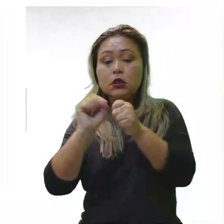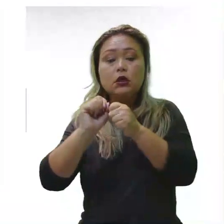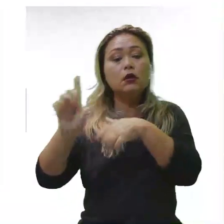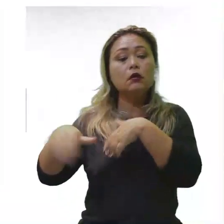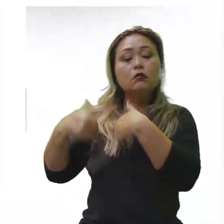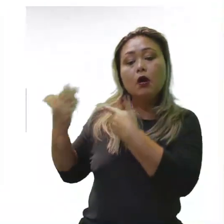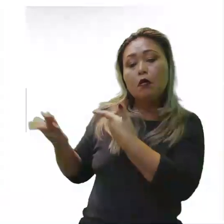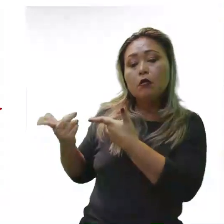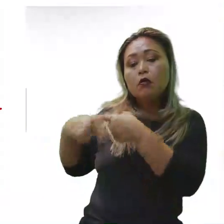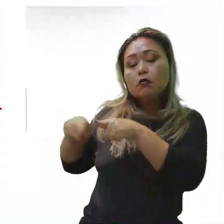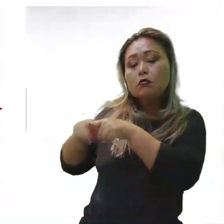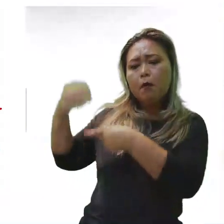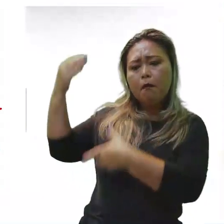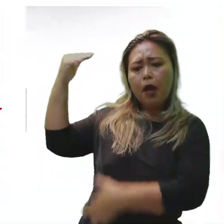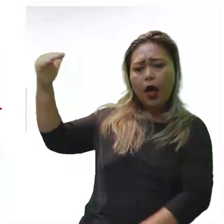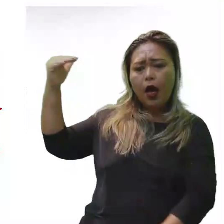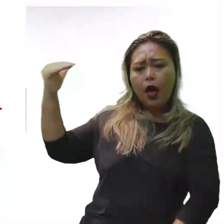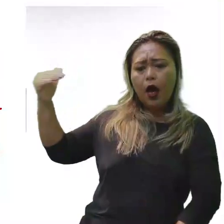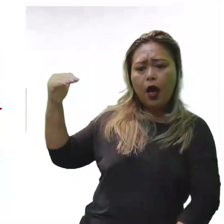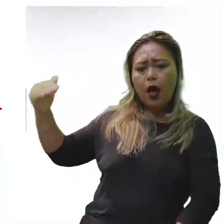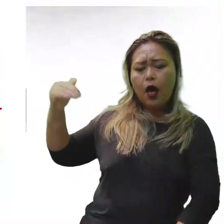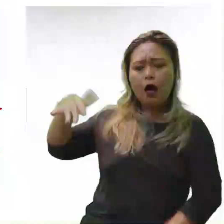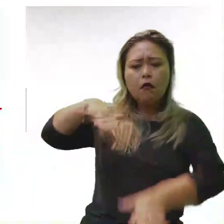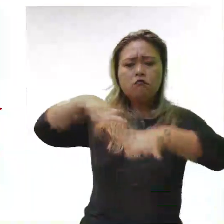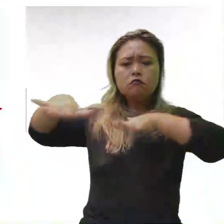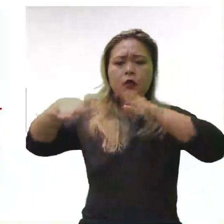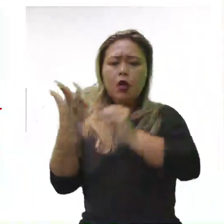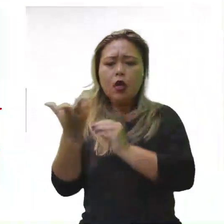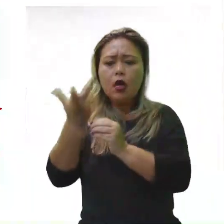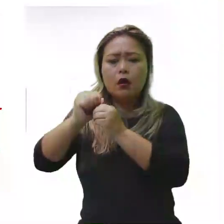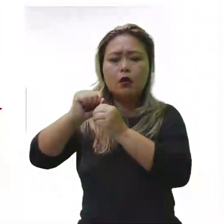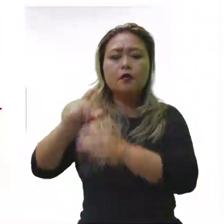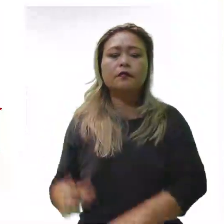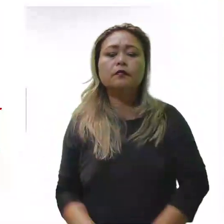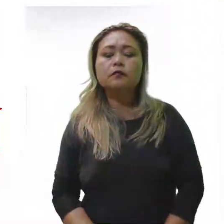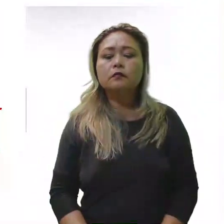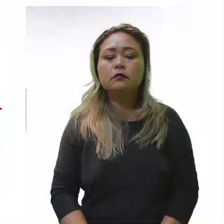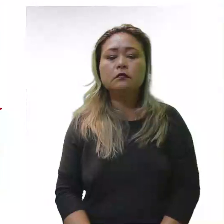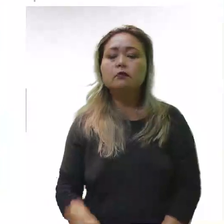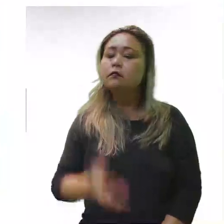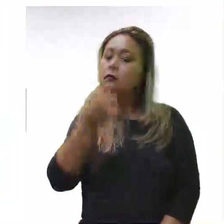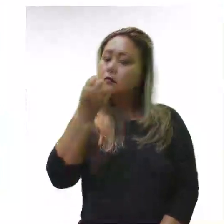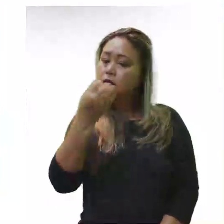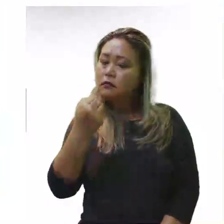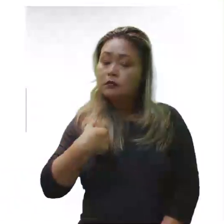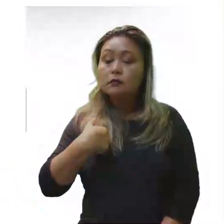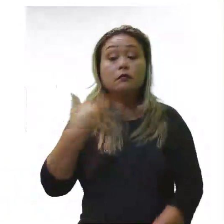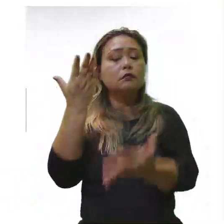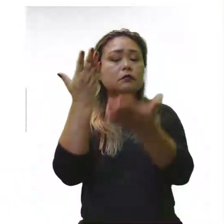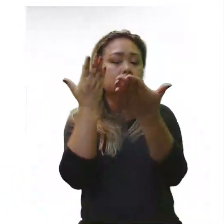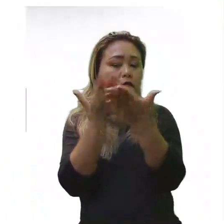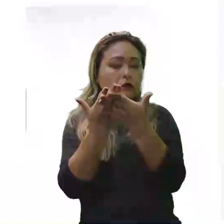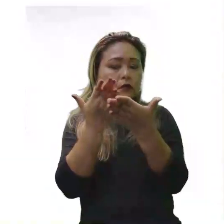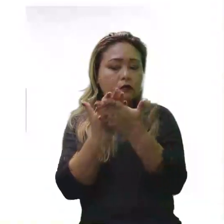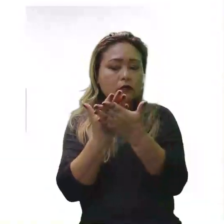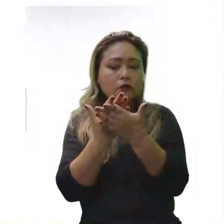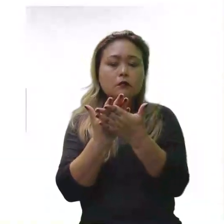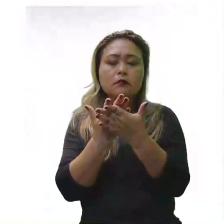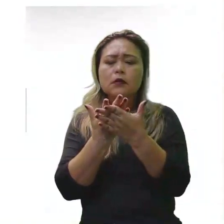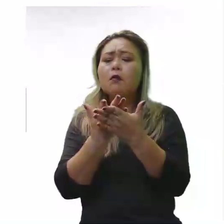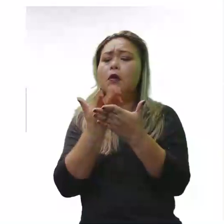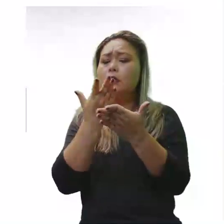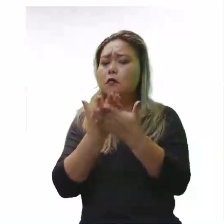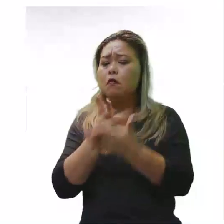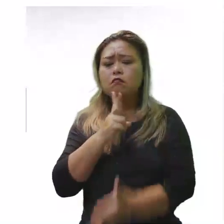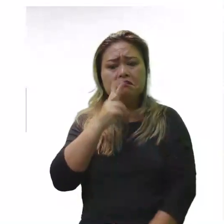E o Renascimento, todos esses movimentos aqui. Muito bem, então uma aula bem